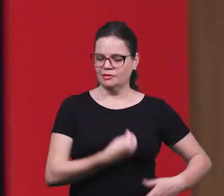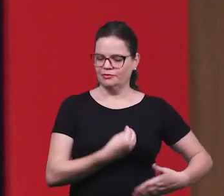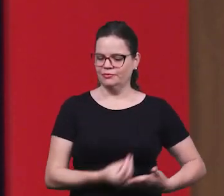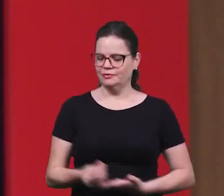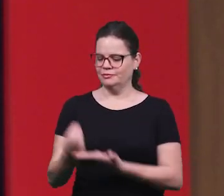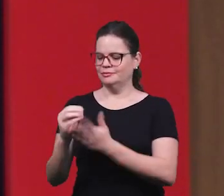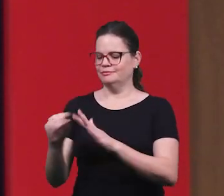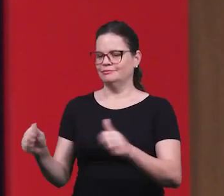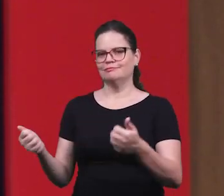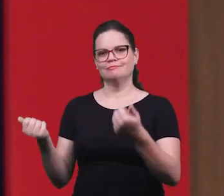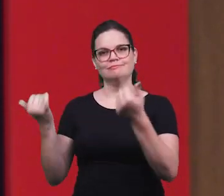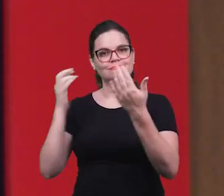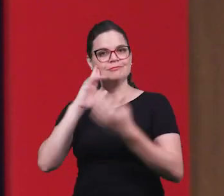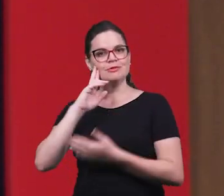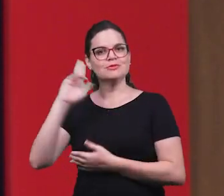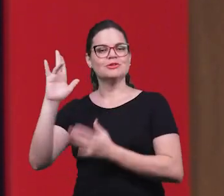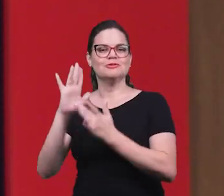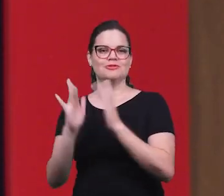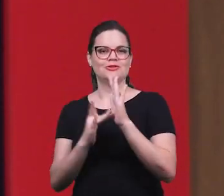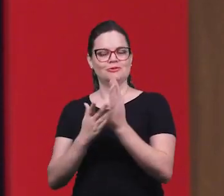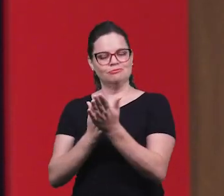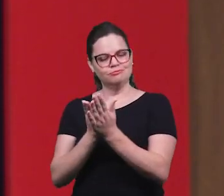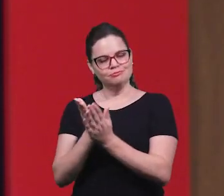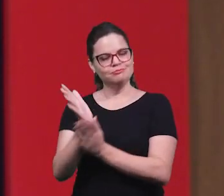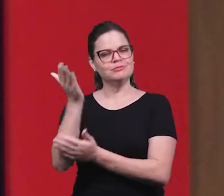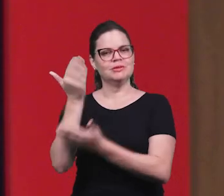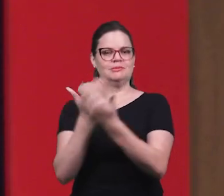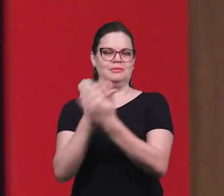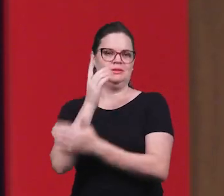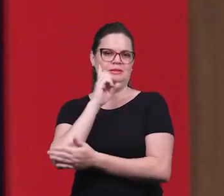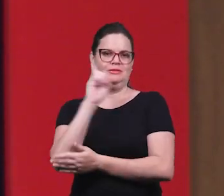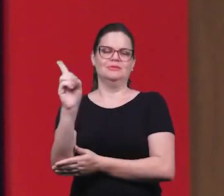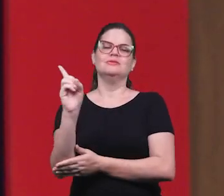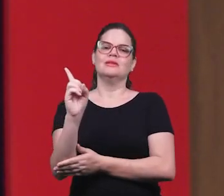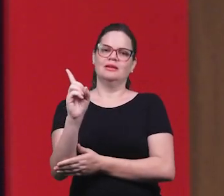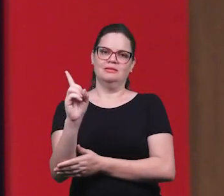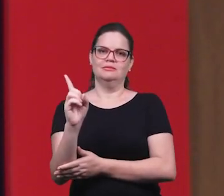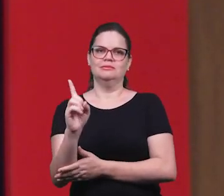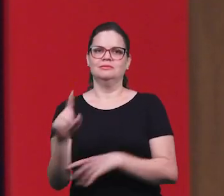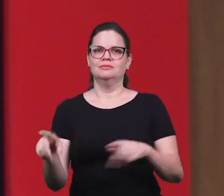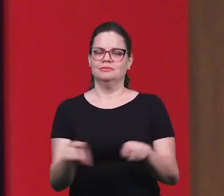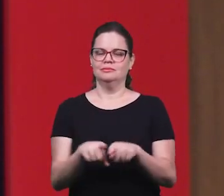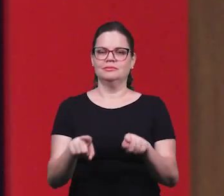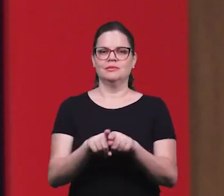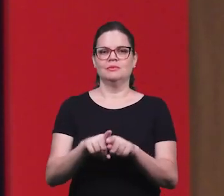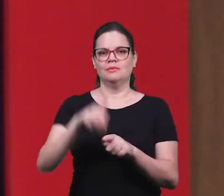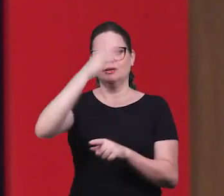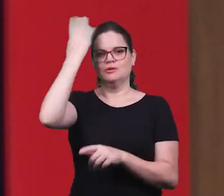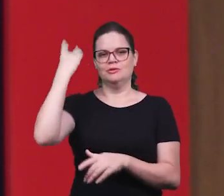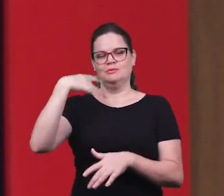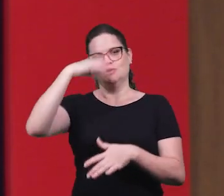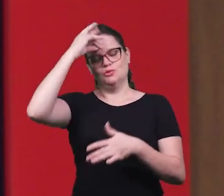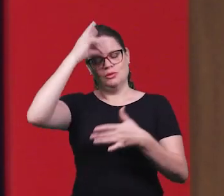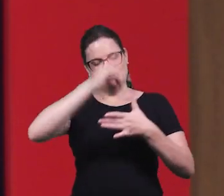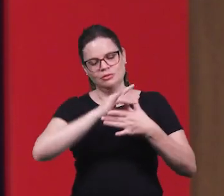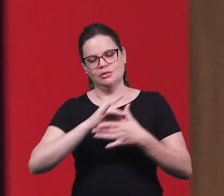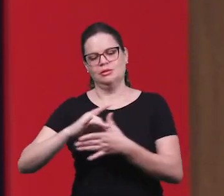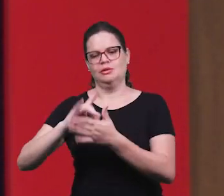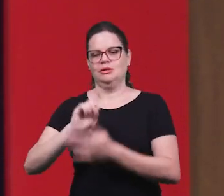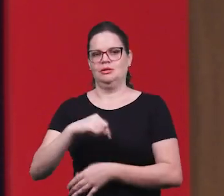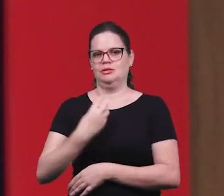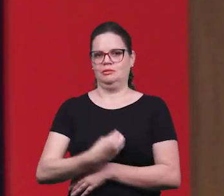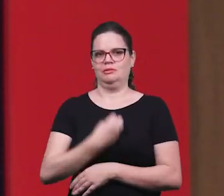Senhor, de termos uma caminhada na presença do nosso Deus e deixar que Ele verdadeiramente guie a nossa vida. Nós vamos